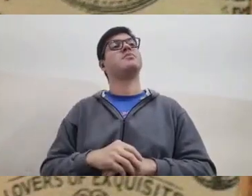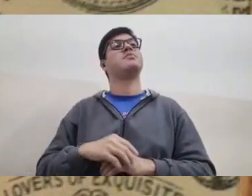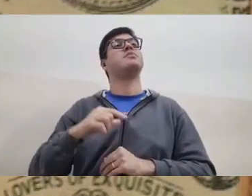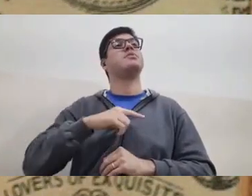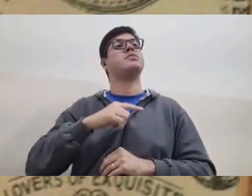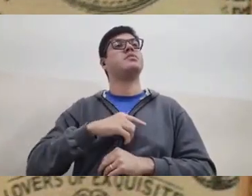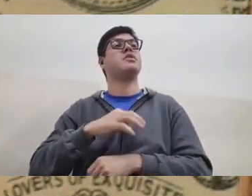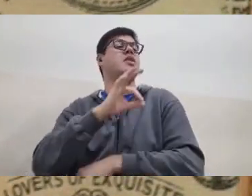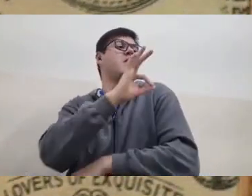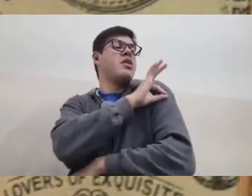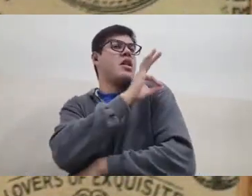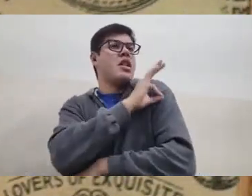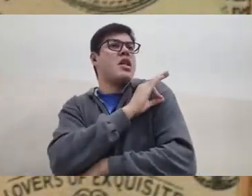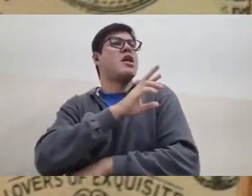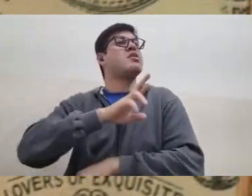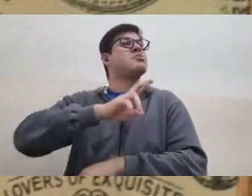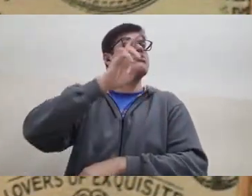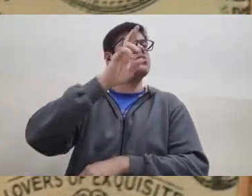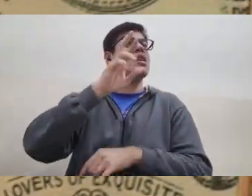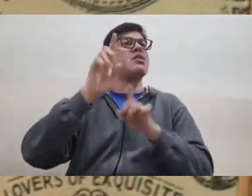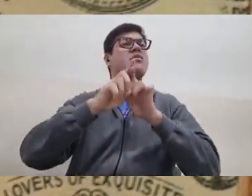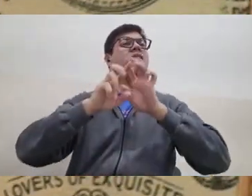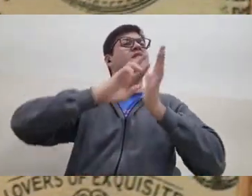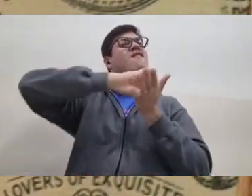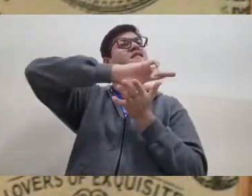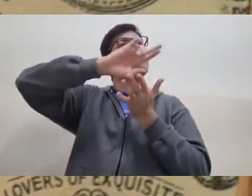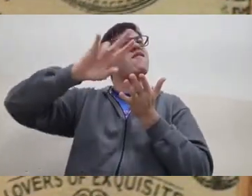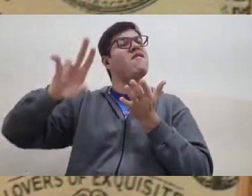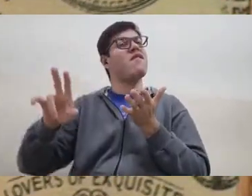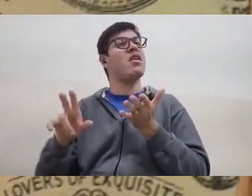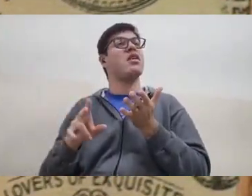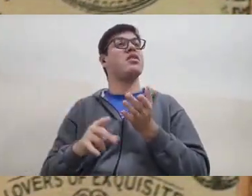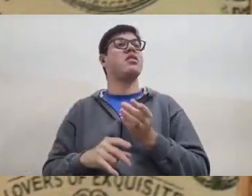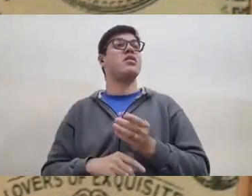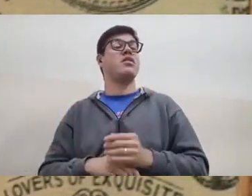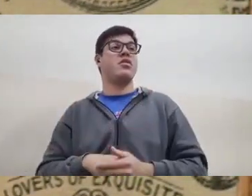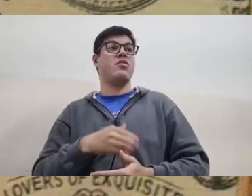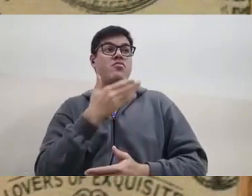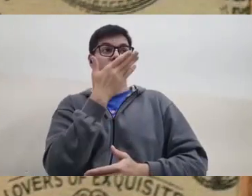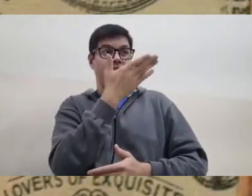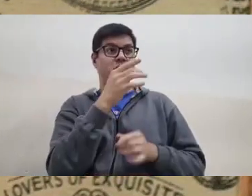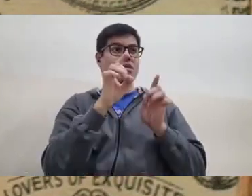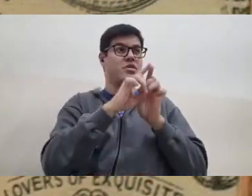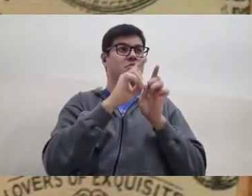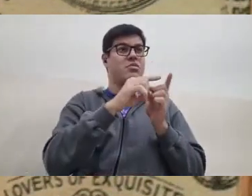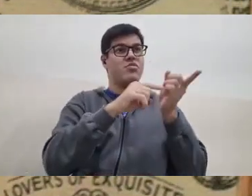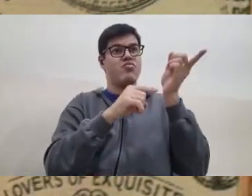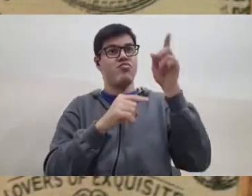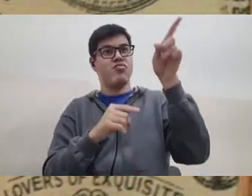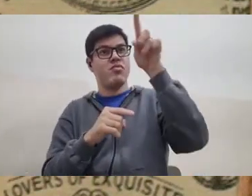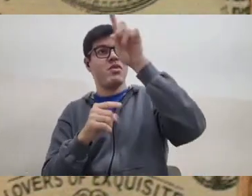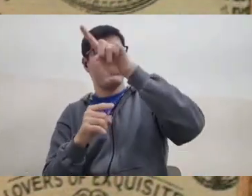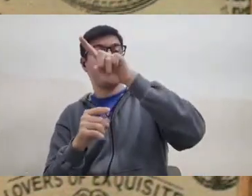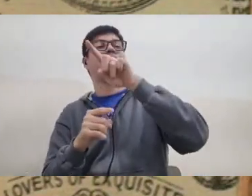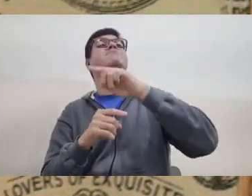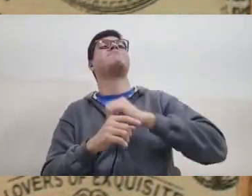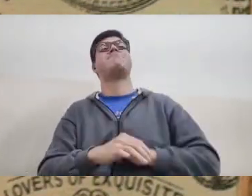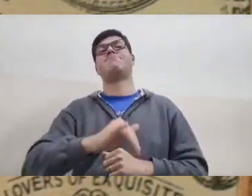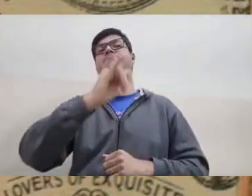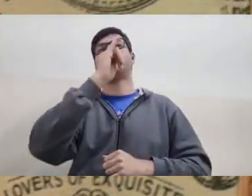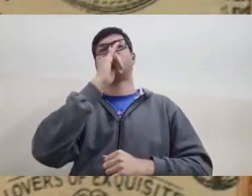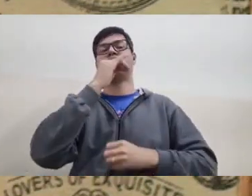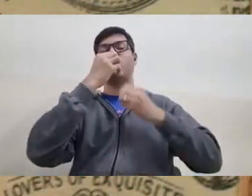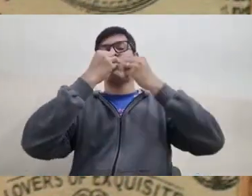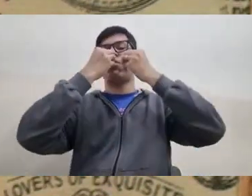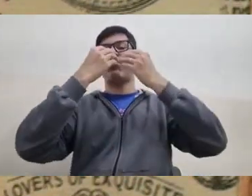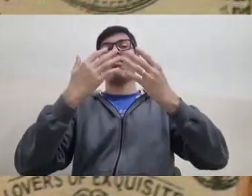promotor ia dar palestra que valia a pena porque você e essas pessoas são os exemplos